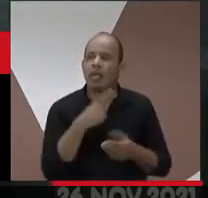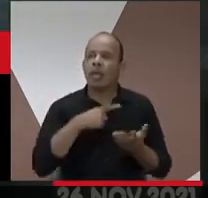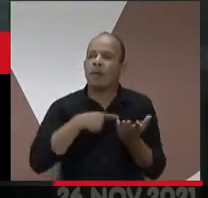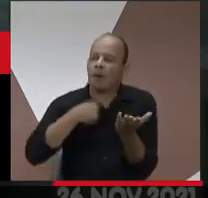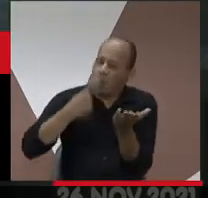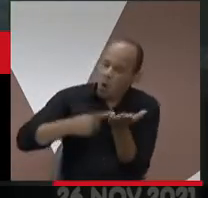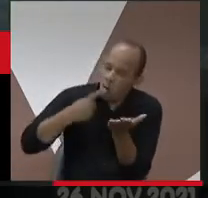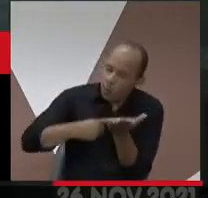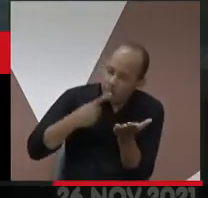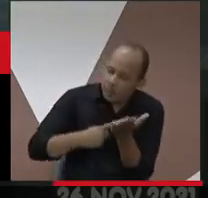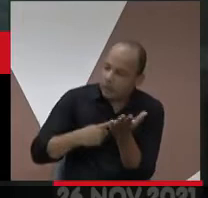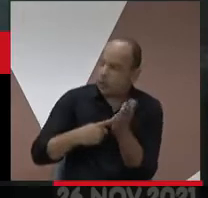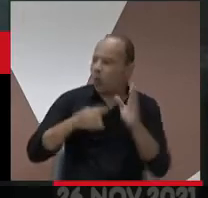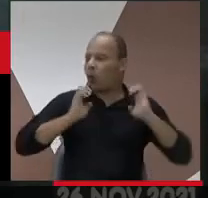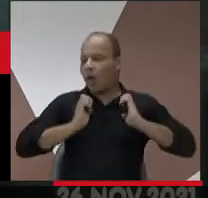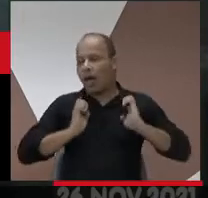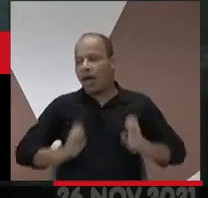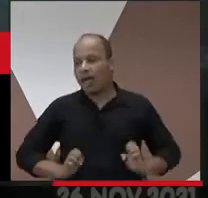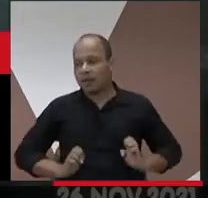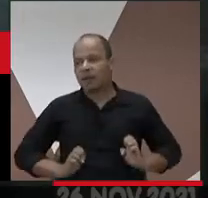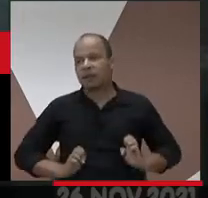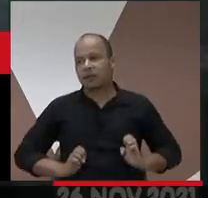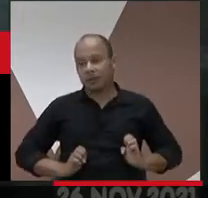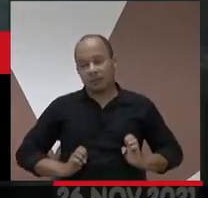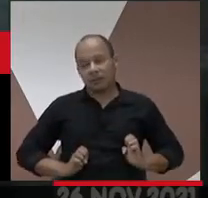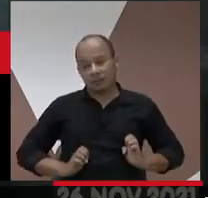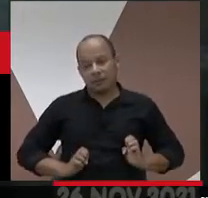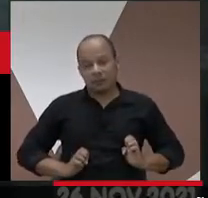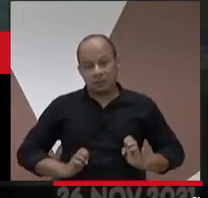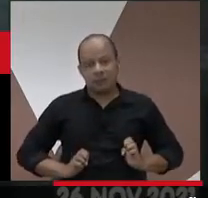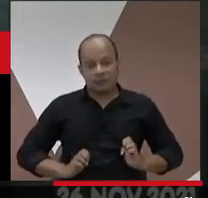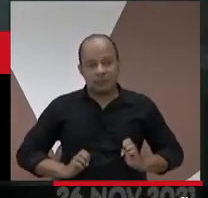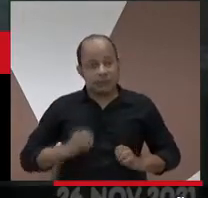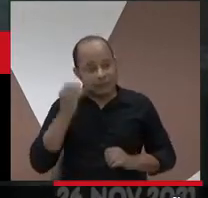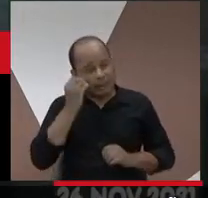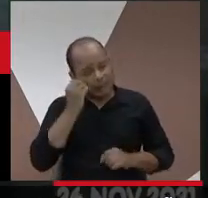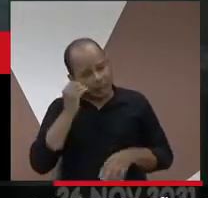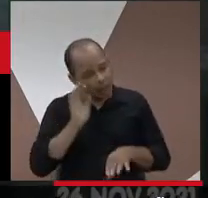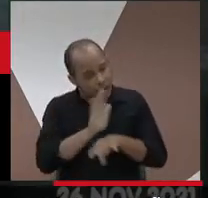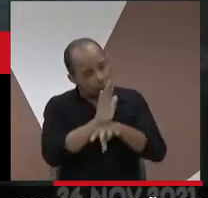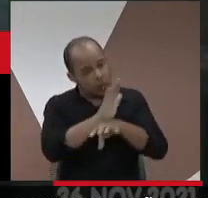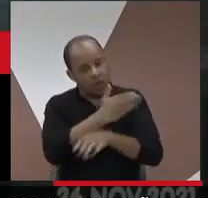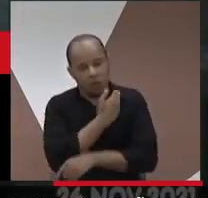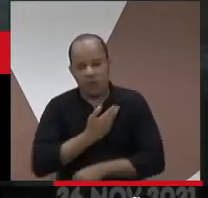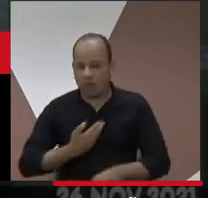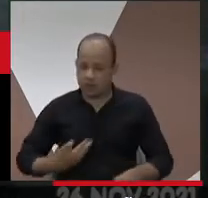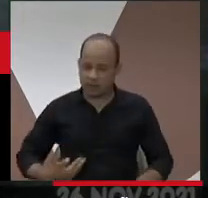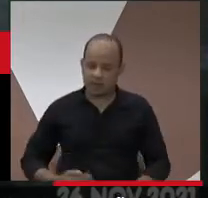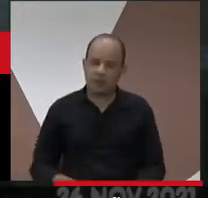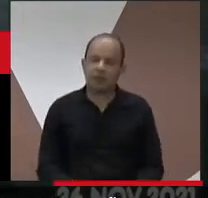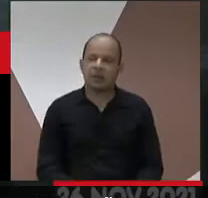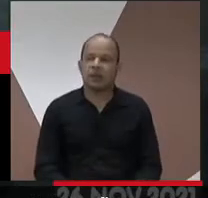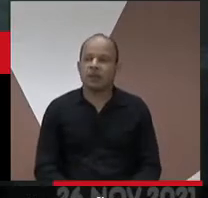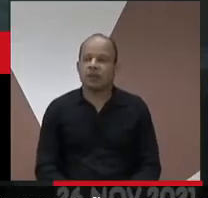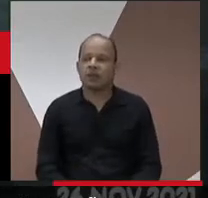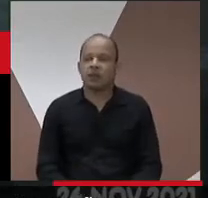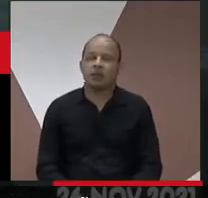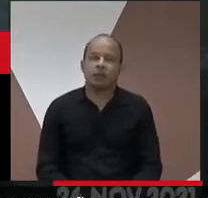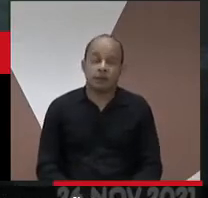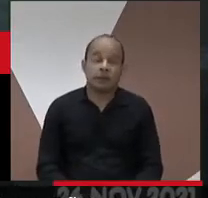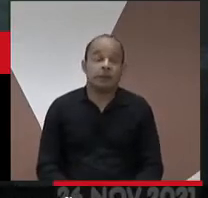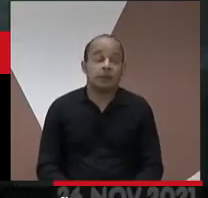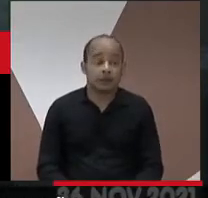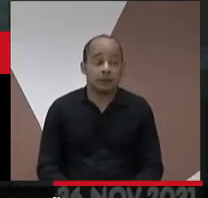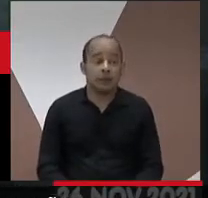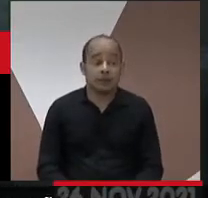moralidade, sempre ajudamos o governo. Até nos piores momentos que